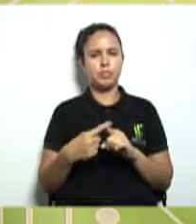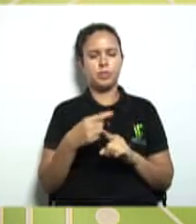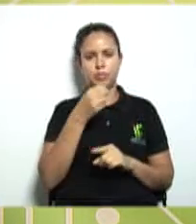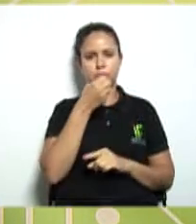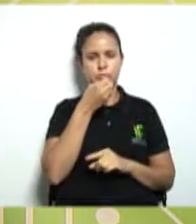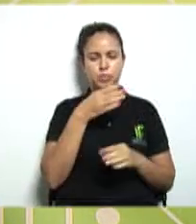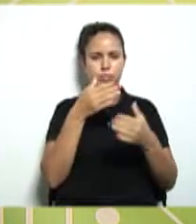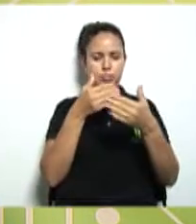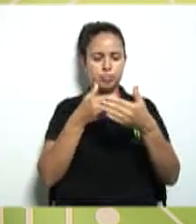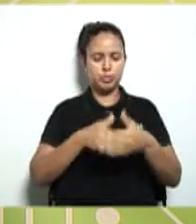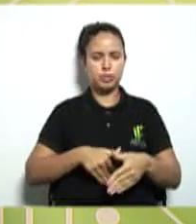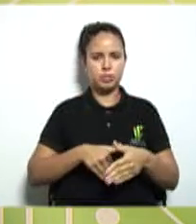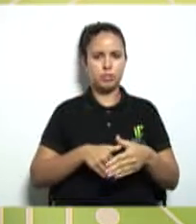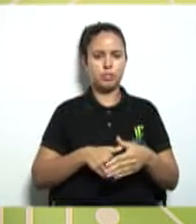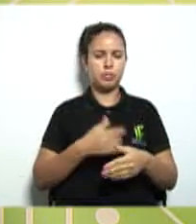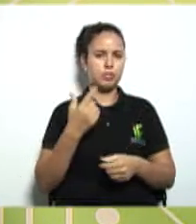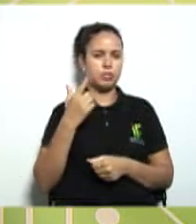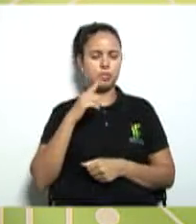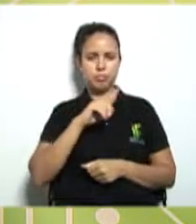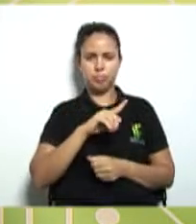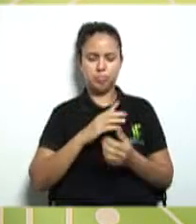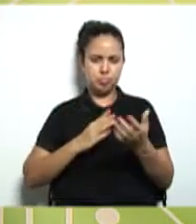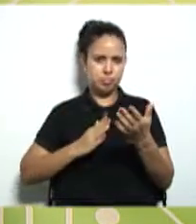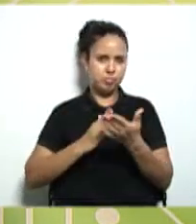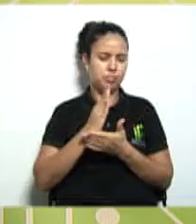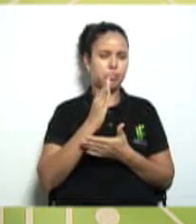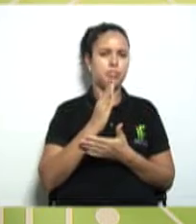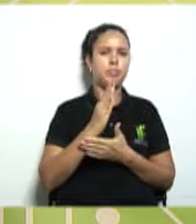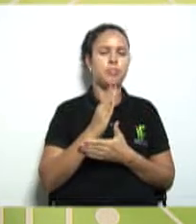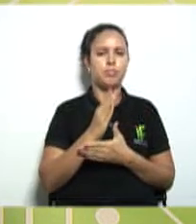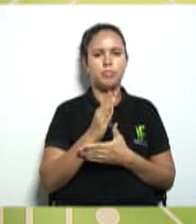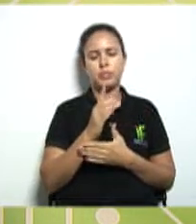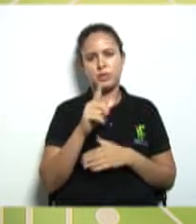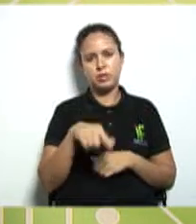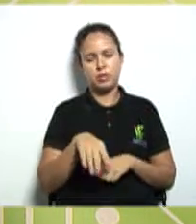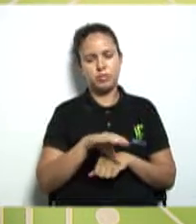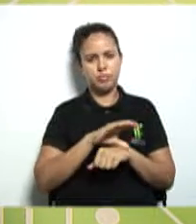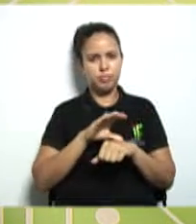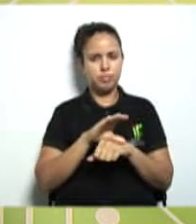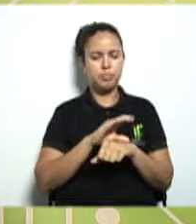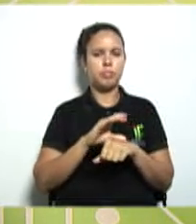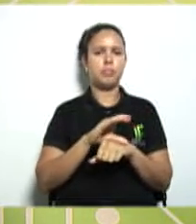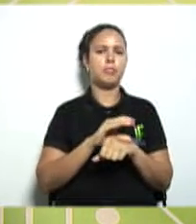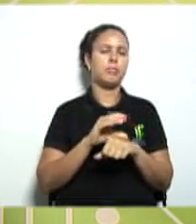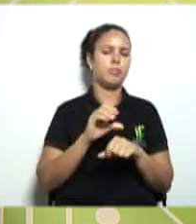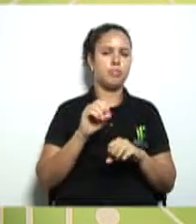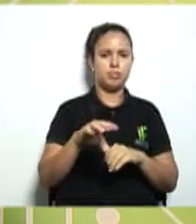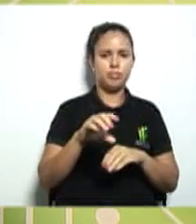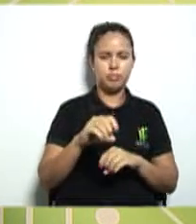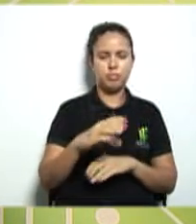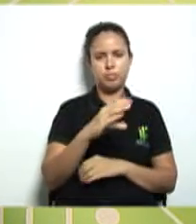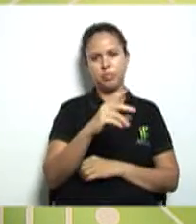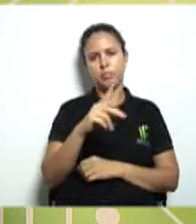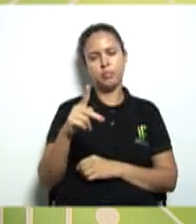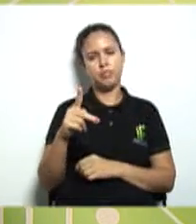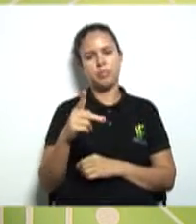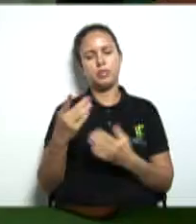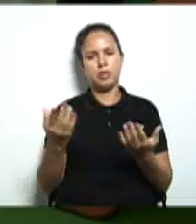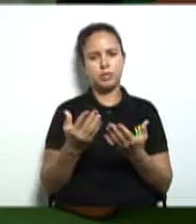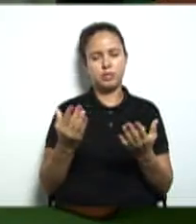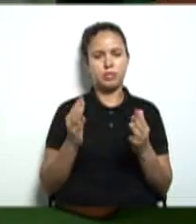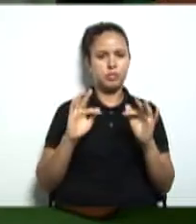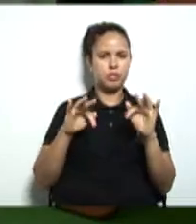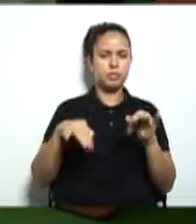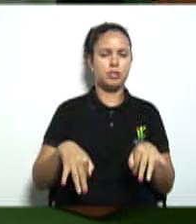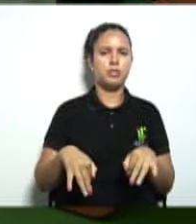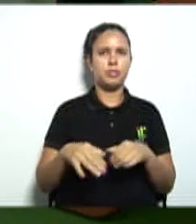seja, gabaritar a prova de Constituição e Educação Cooperativista. Então, gente, chegamos ao final.